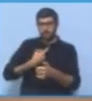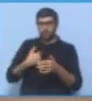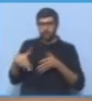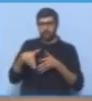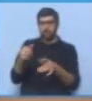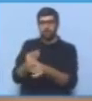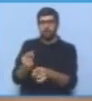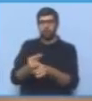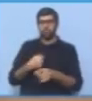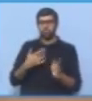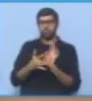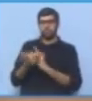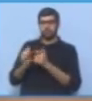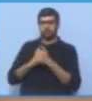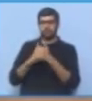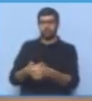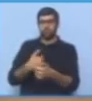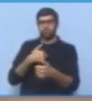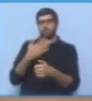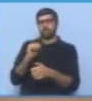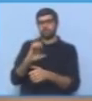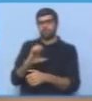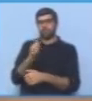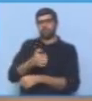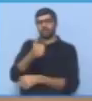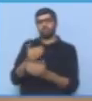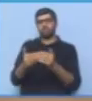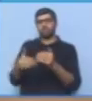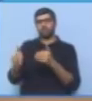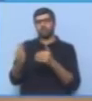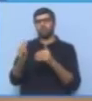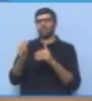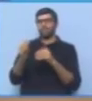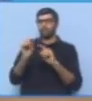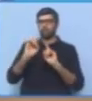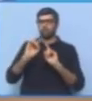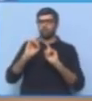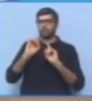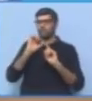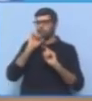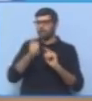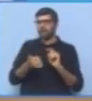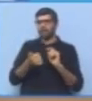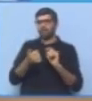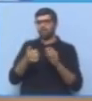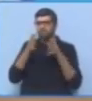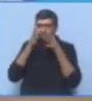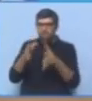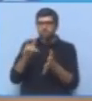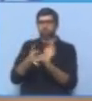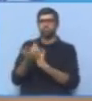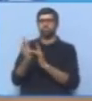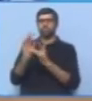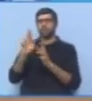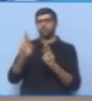E o cristianismo, a certa altura, a partir do século V, sobretudo, começa a perder um bocadinho esta centralidade em Cristo e a